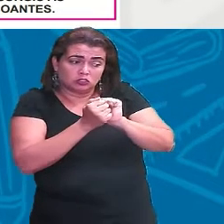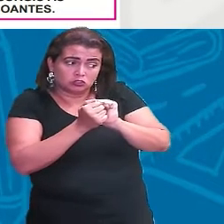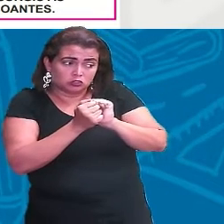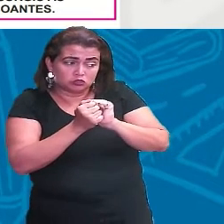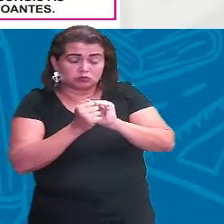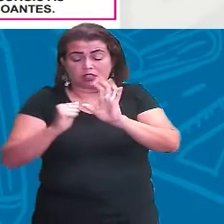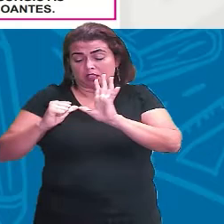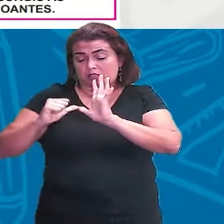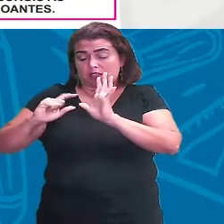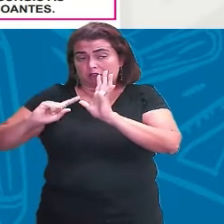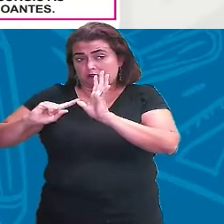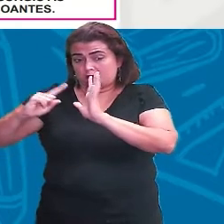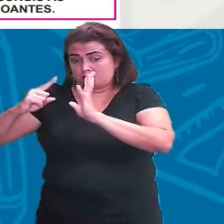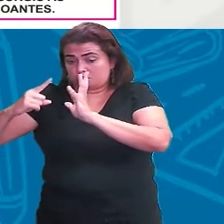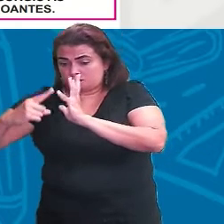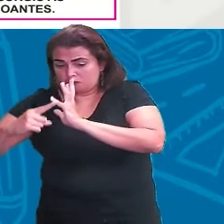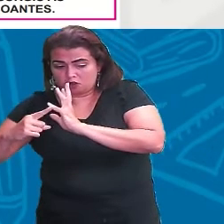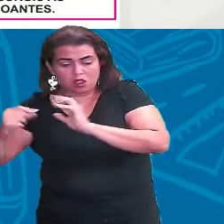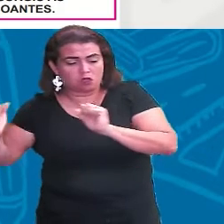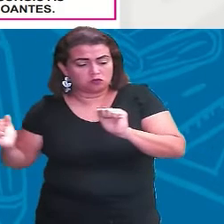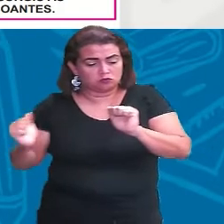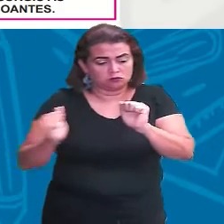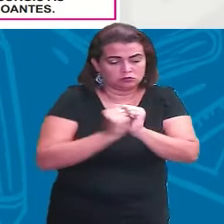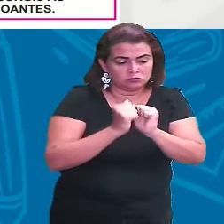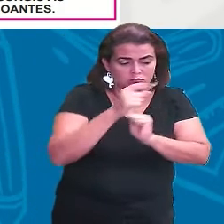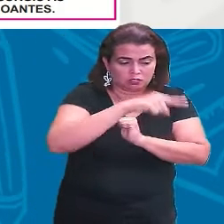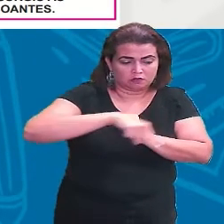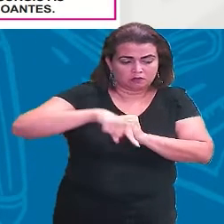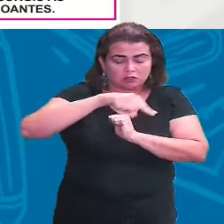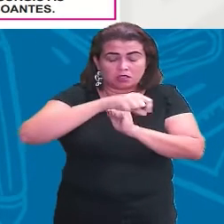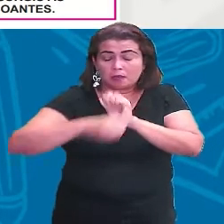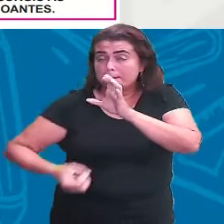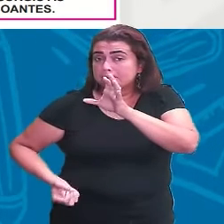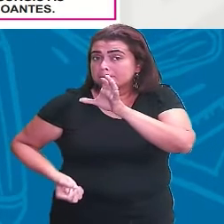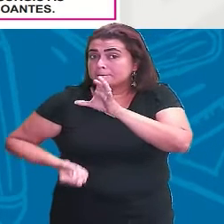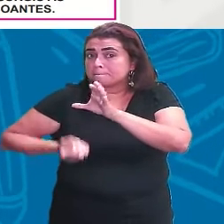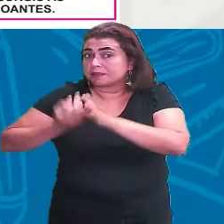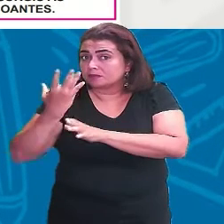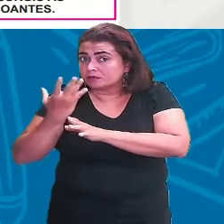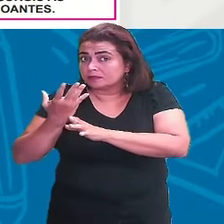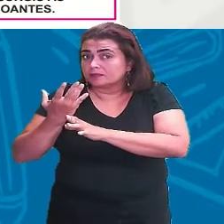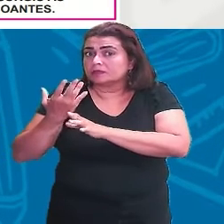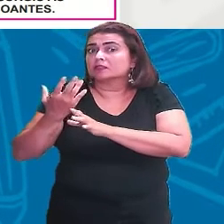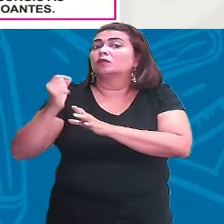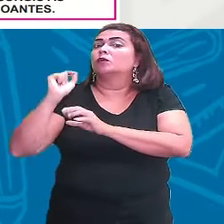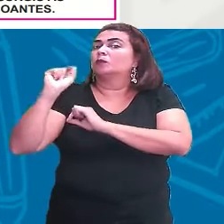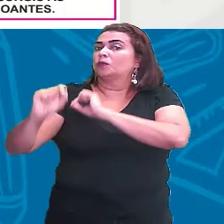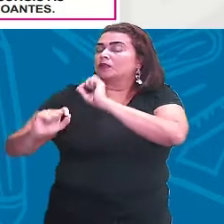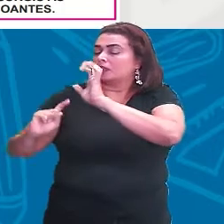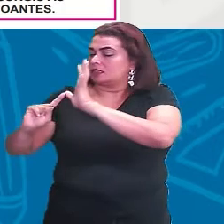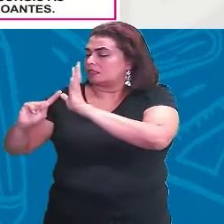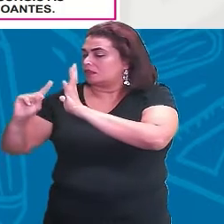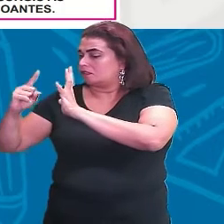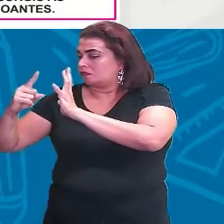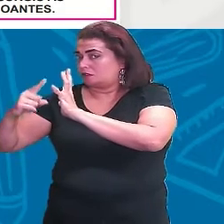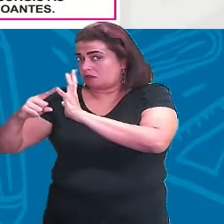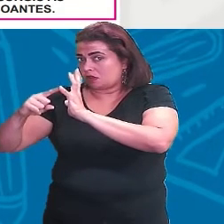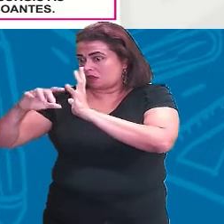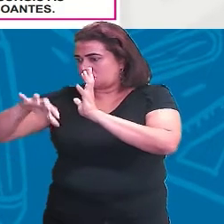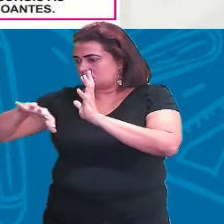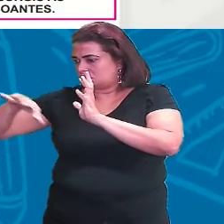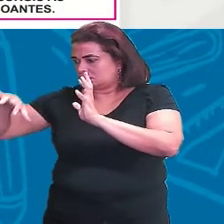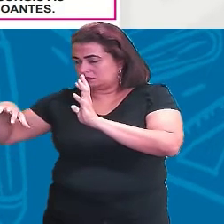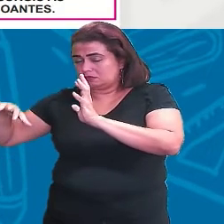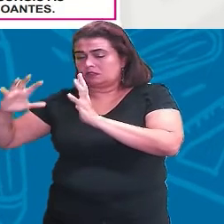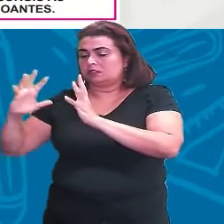uma vogal acompanhando-as. E assim foi que surgiu vogais e consoantes separadamente.